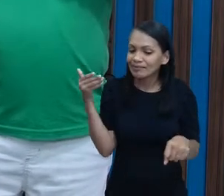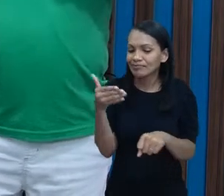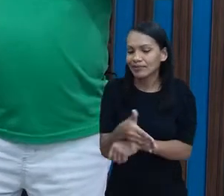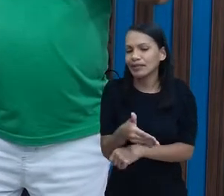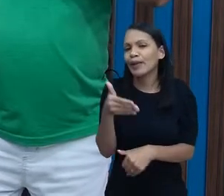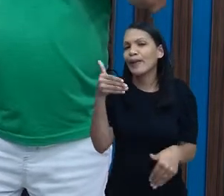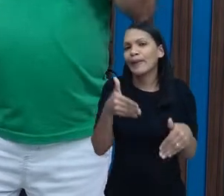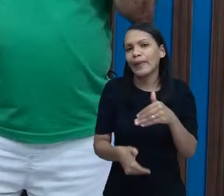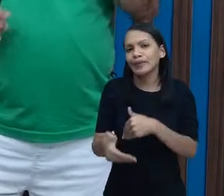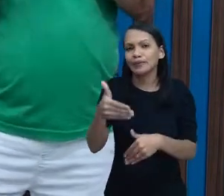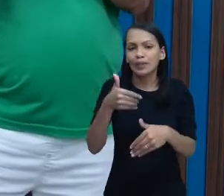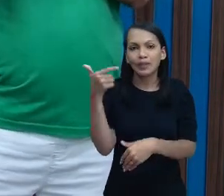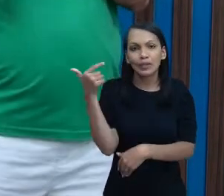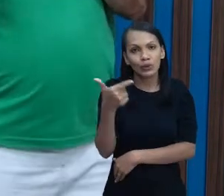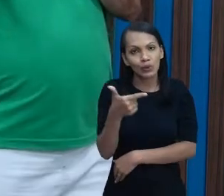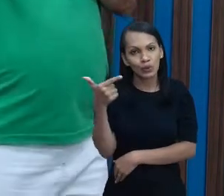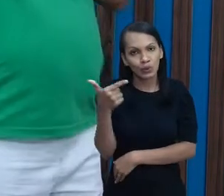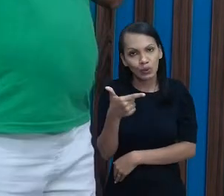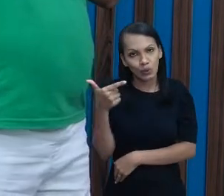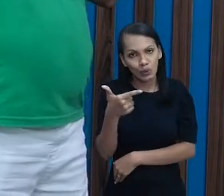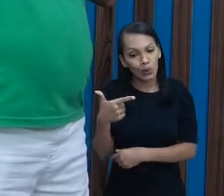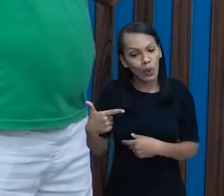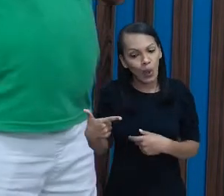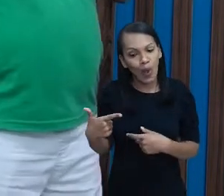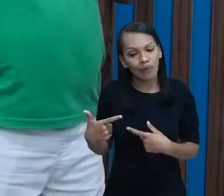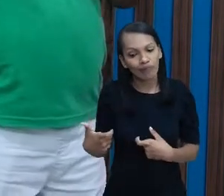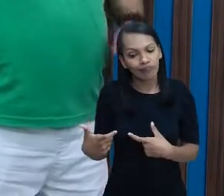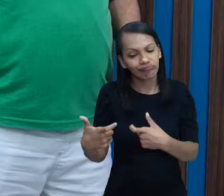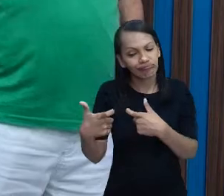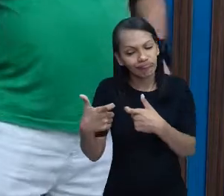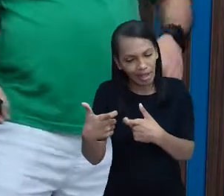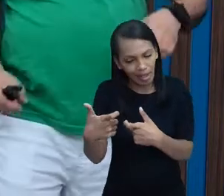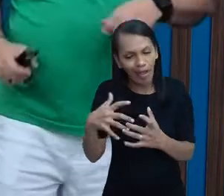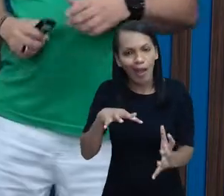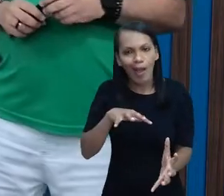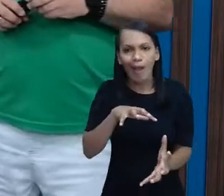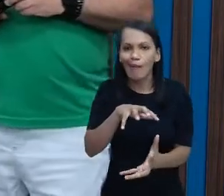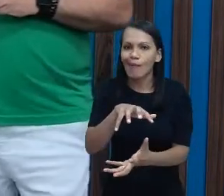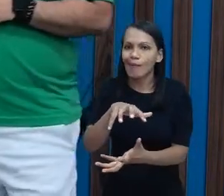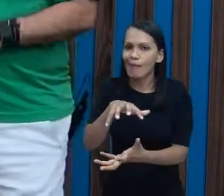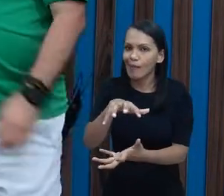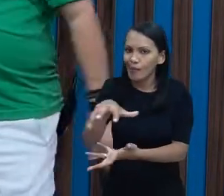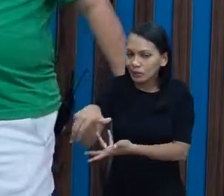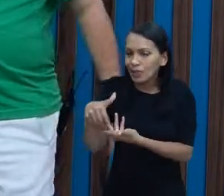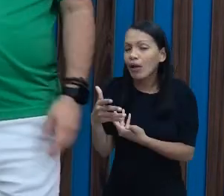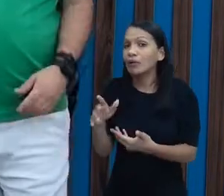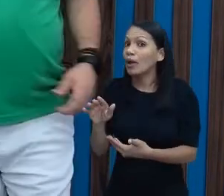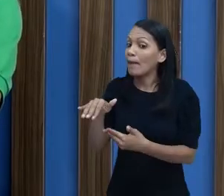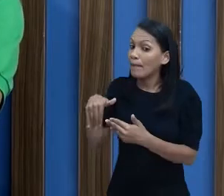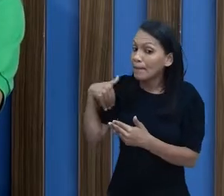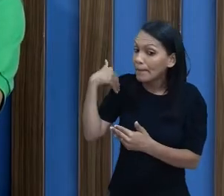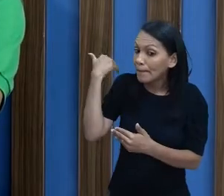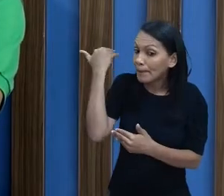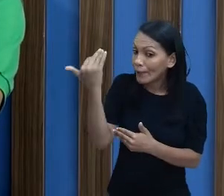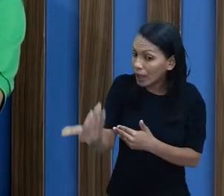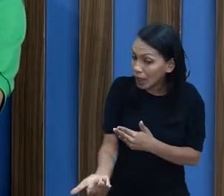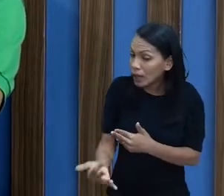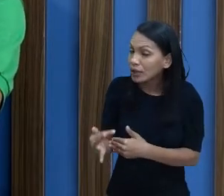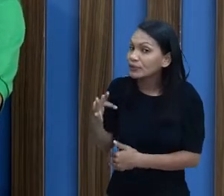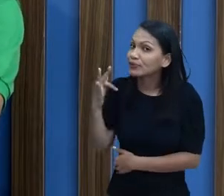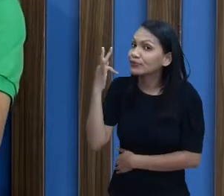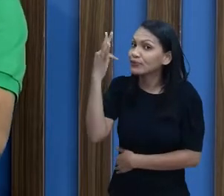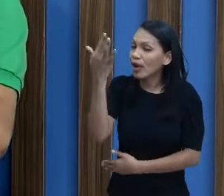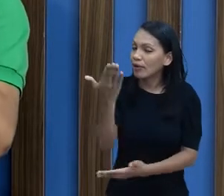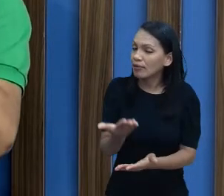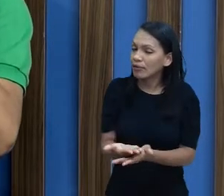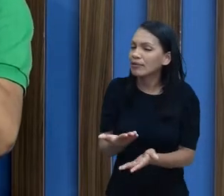Mundial. Mas isso é spoiler das aulas que virão, ok? Então veja. Mas é bom, Luciano, só para a galera